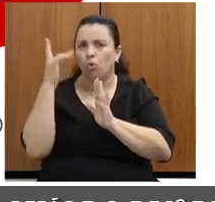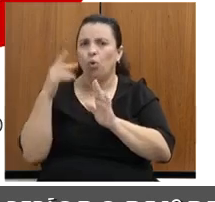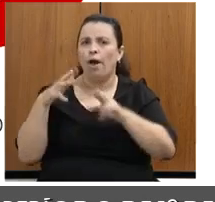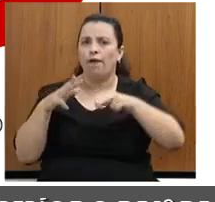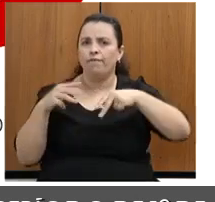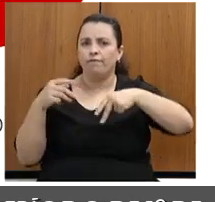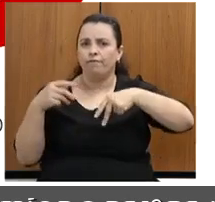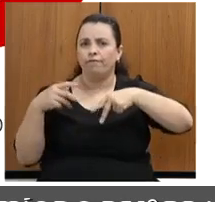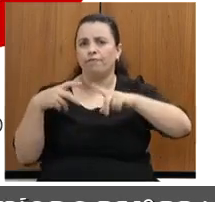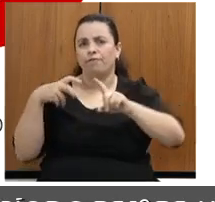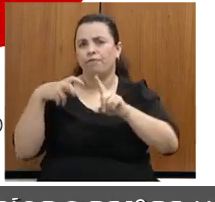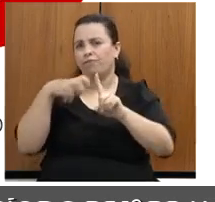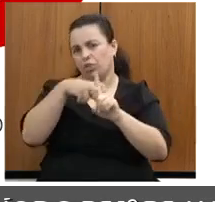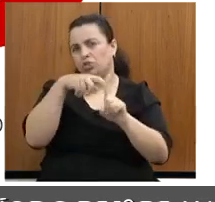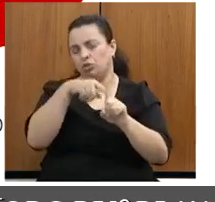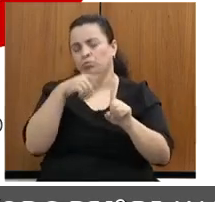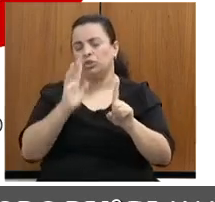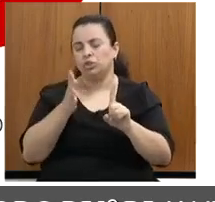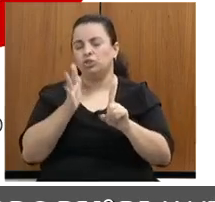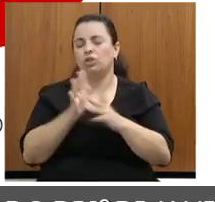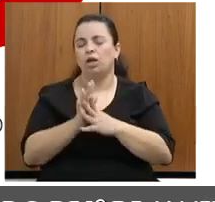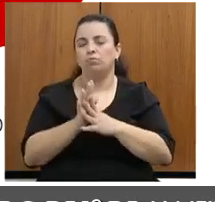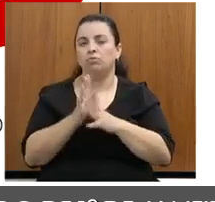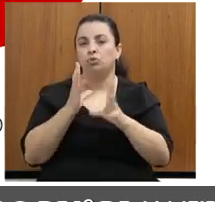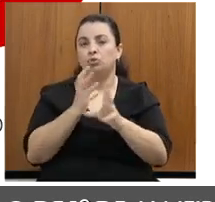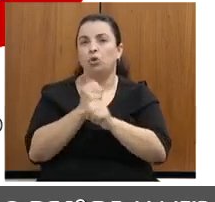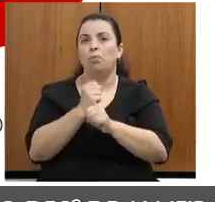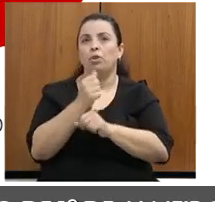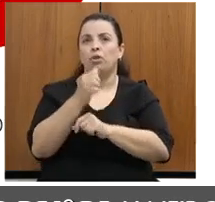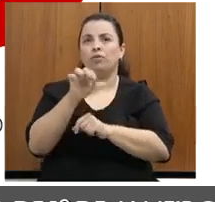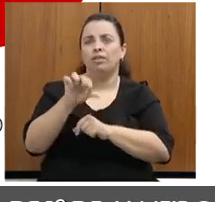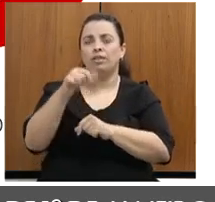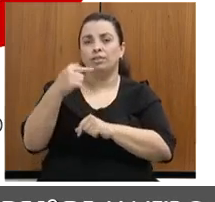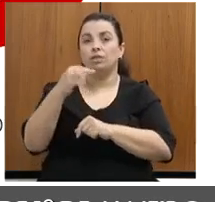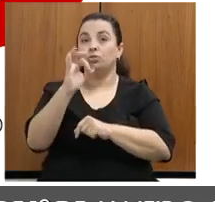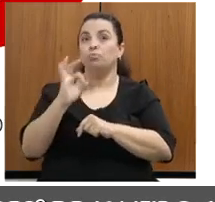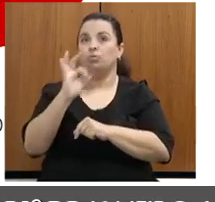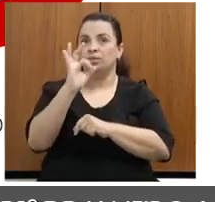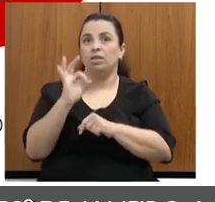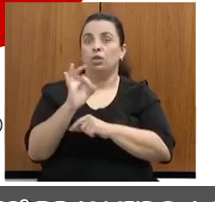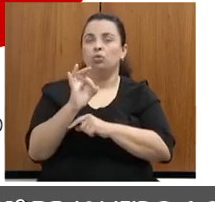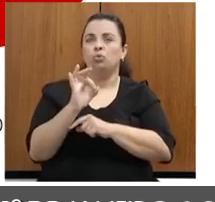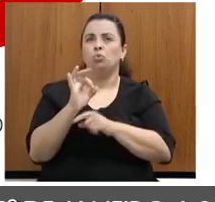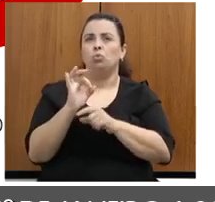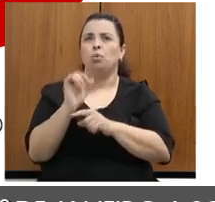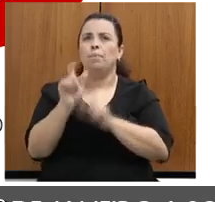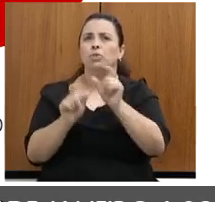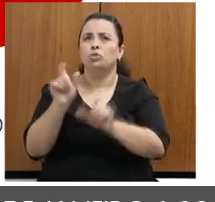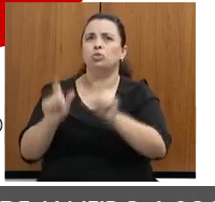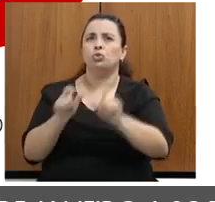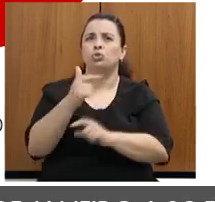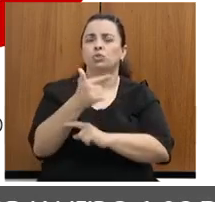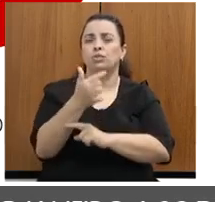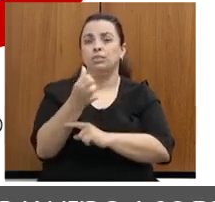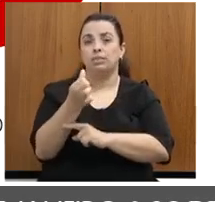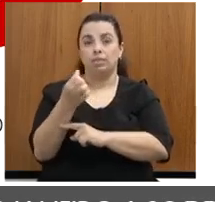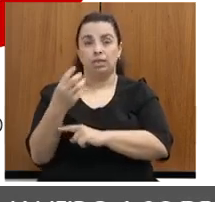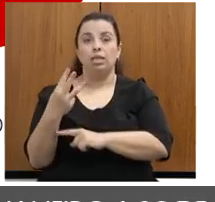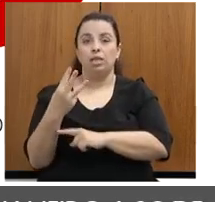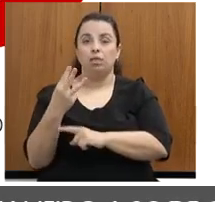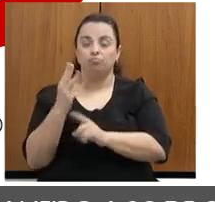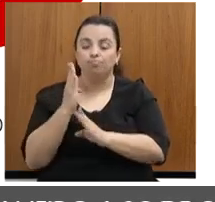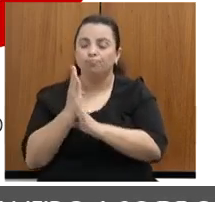97 por cento 263 vítimas foram identificadas restando